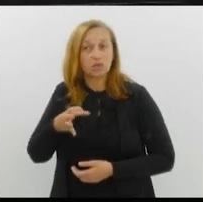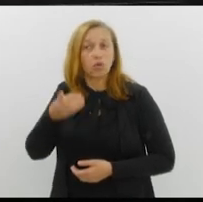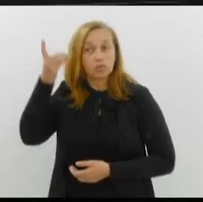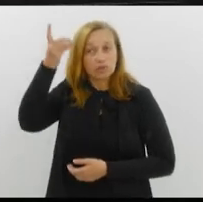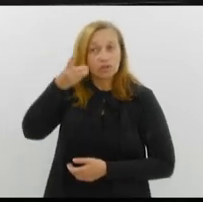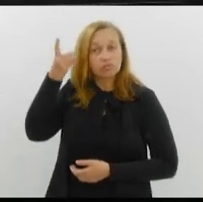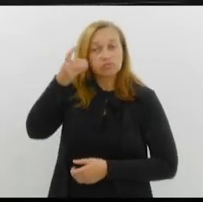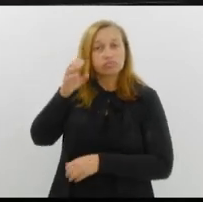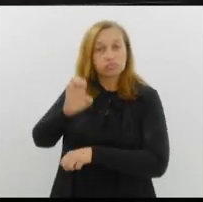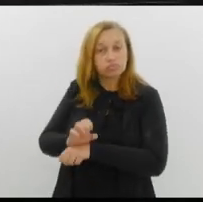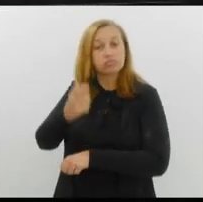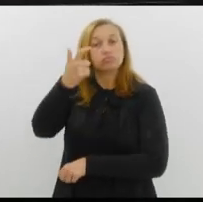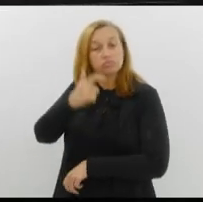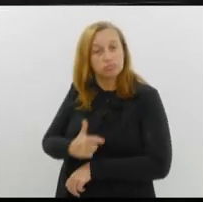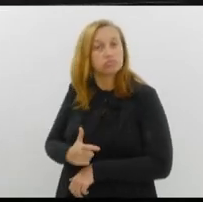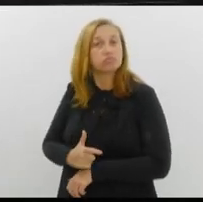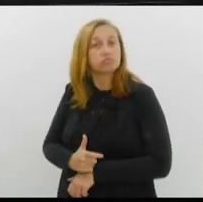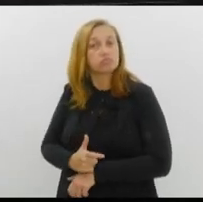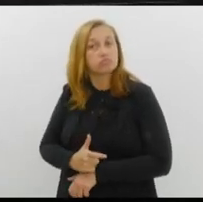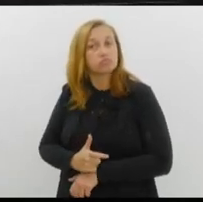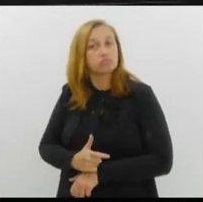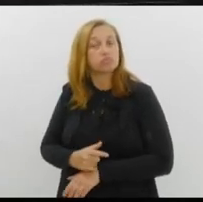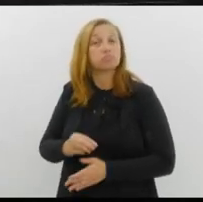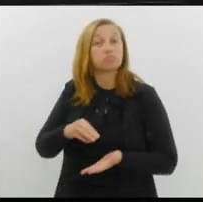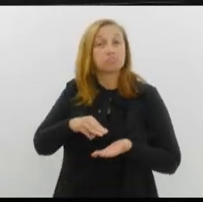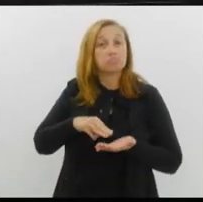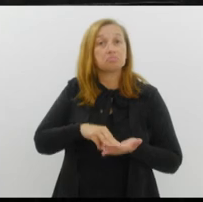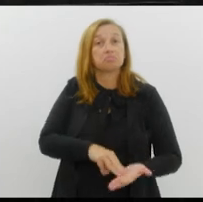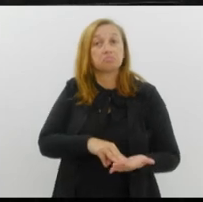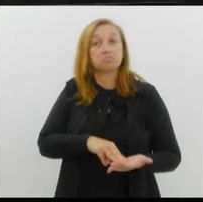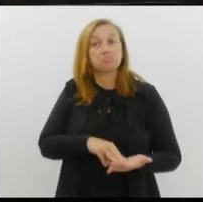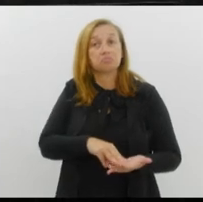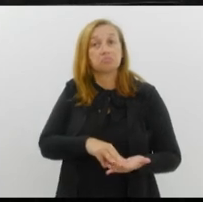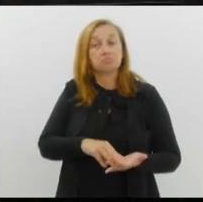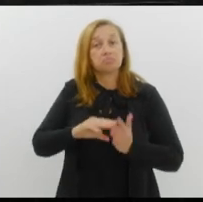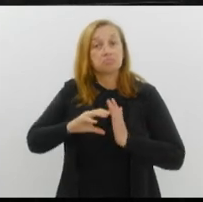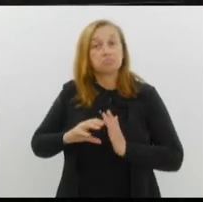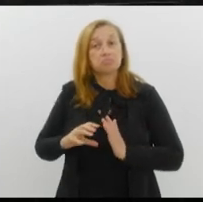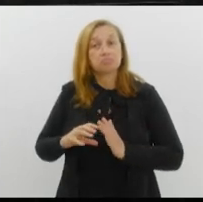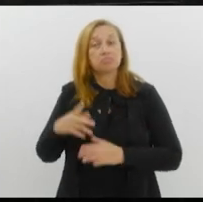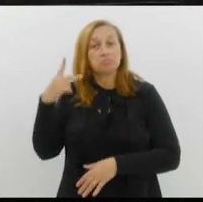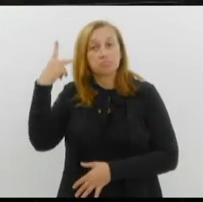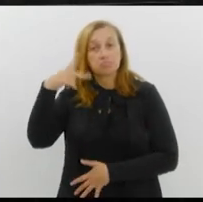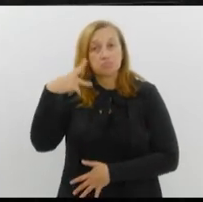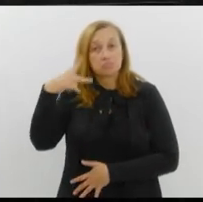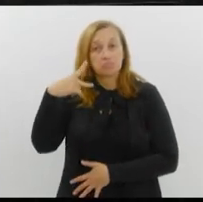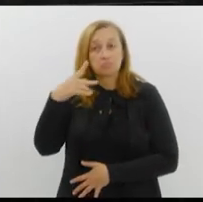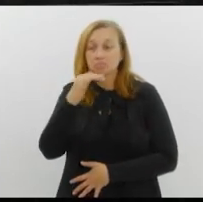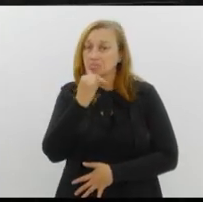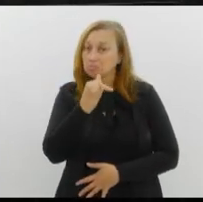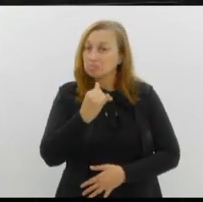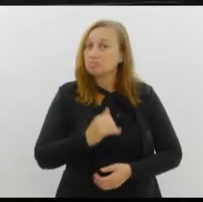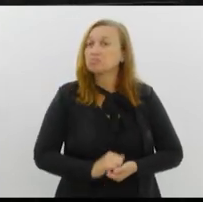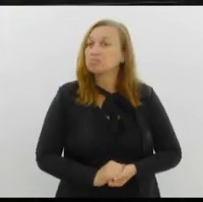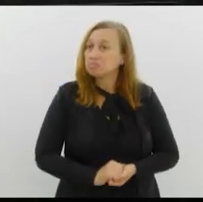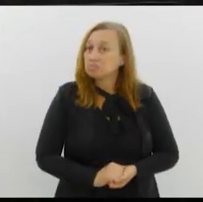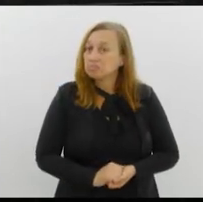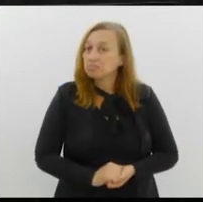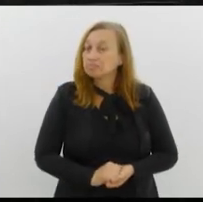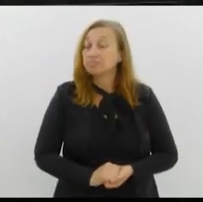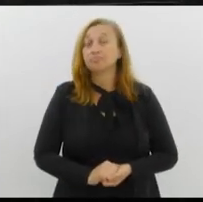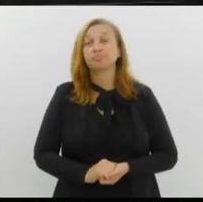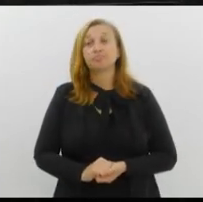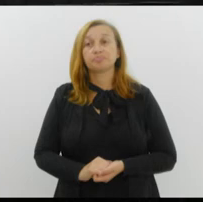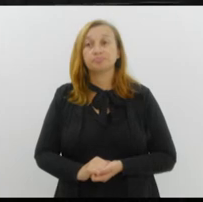deputado estadual, membro do Parlamento Fluminense e